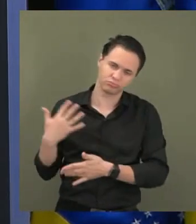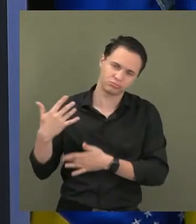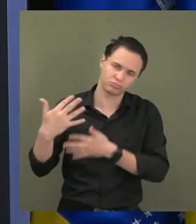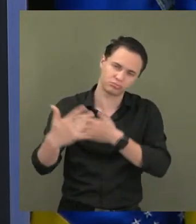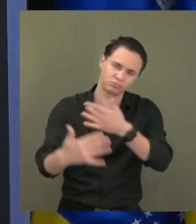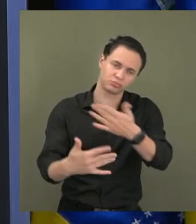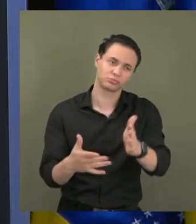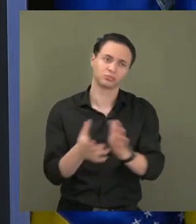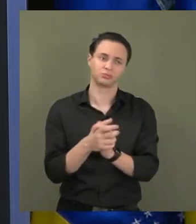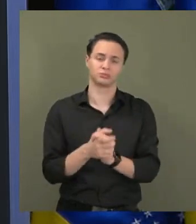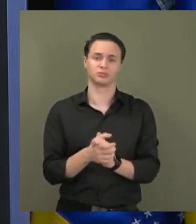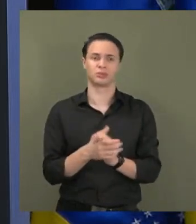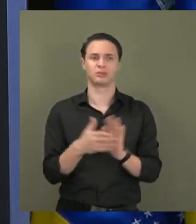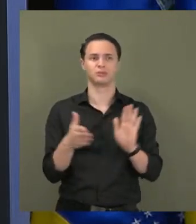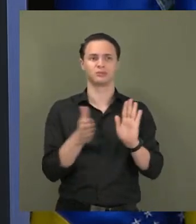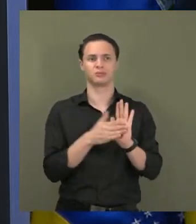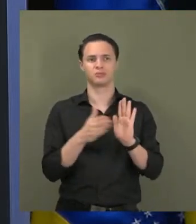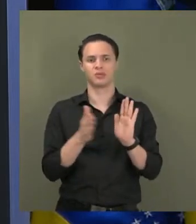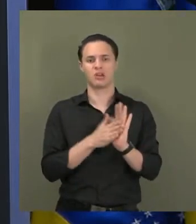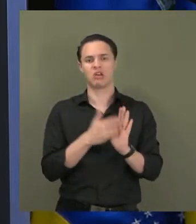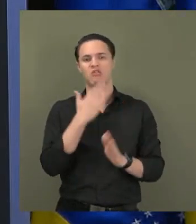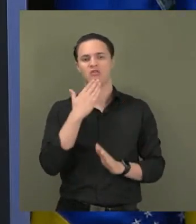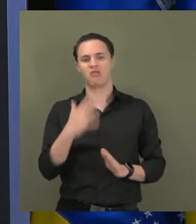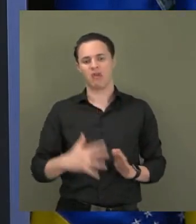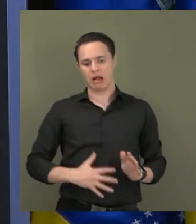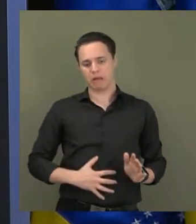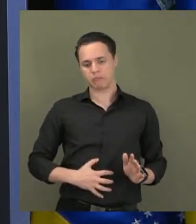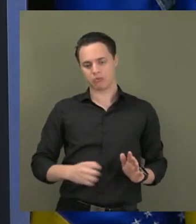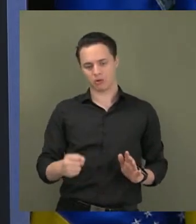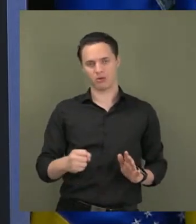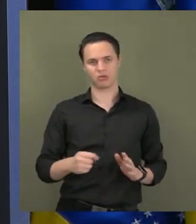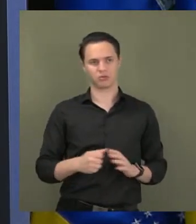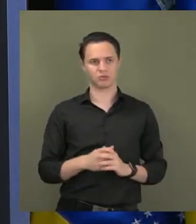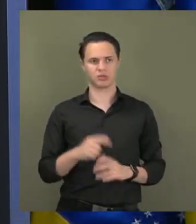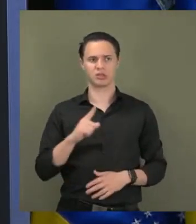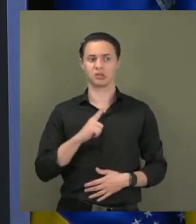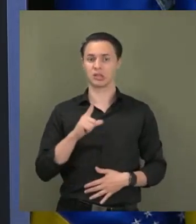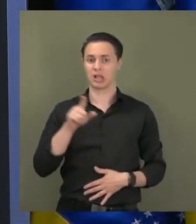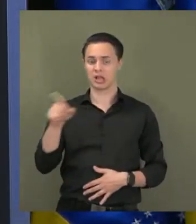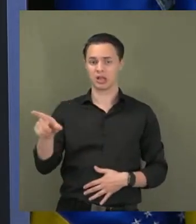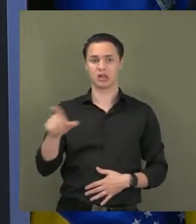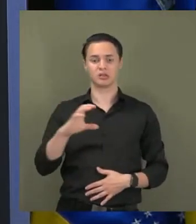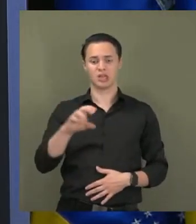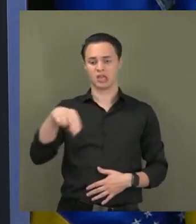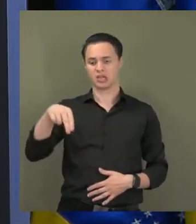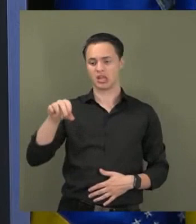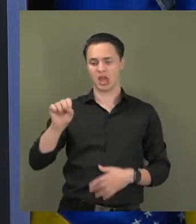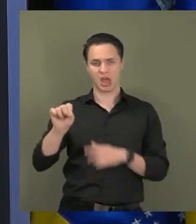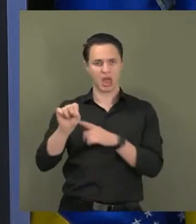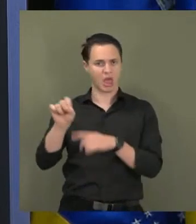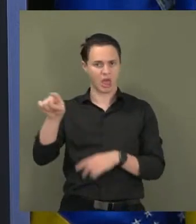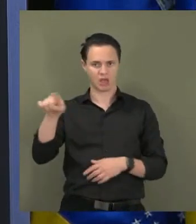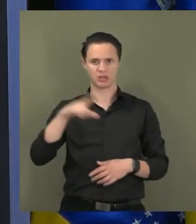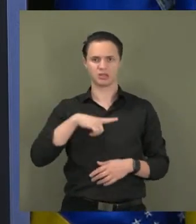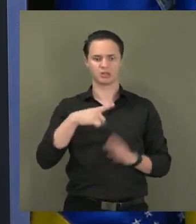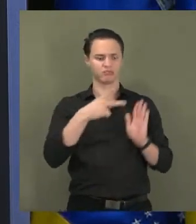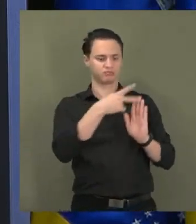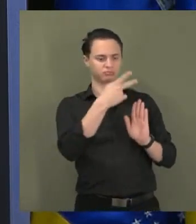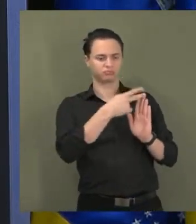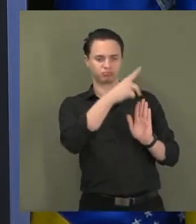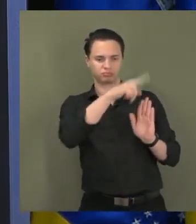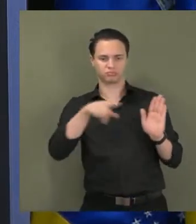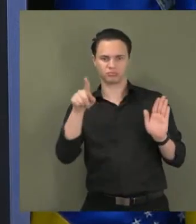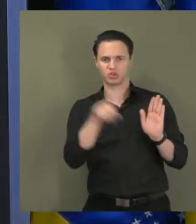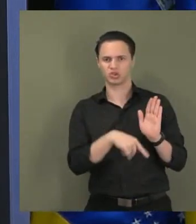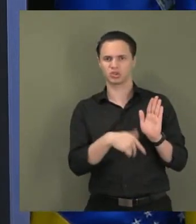depois. Propostas pró-aborto do governo, está lá o Conselho Nacional de Saúde, portarias revogadas pró-vida,